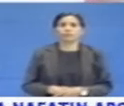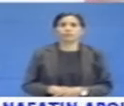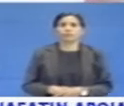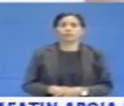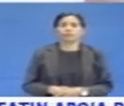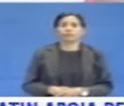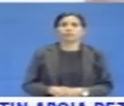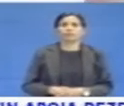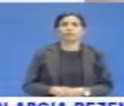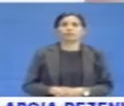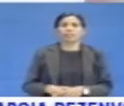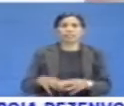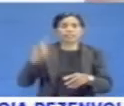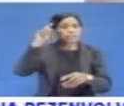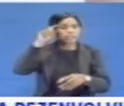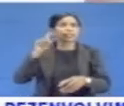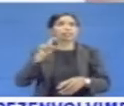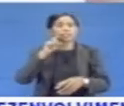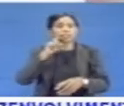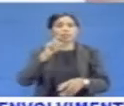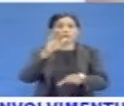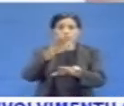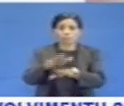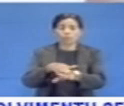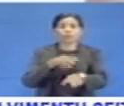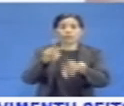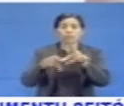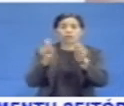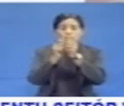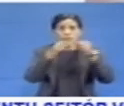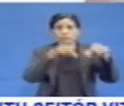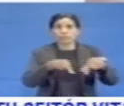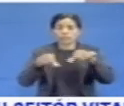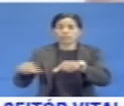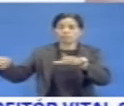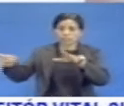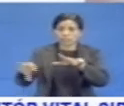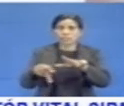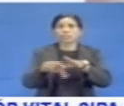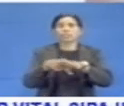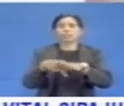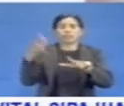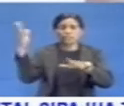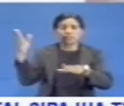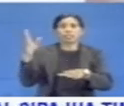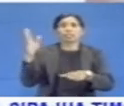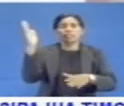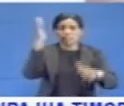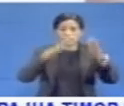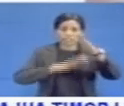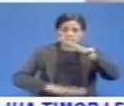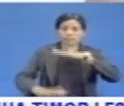Líder nacional Kairala Xanana Guzmão convida a cidadão com deficiência onde participa e reanime aniversário